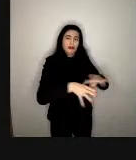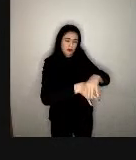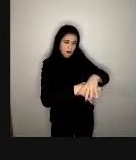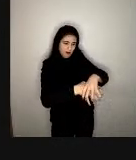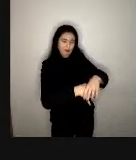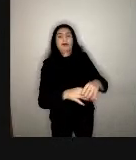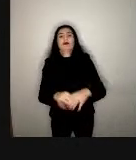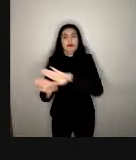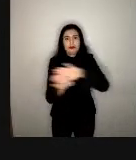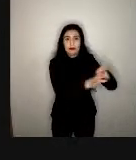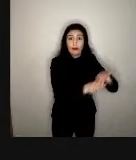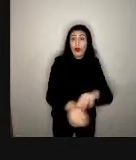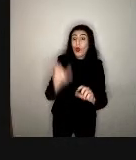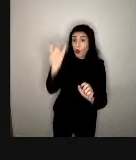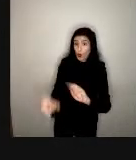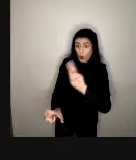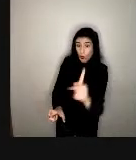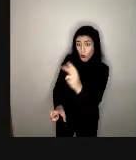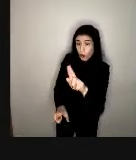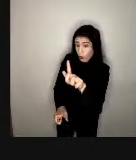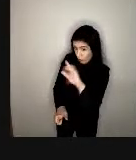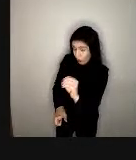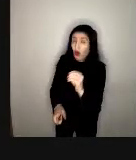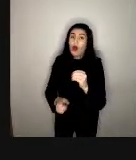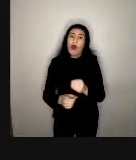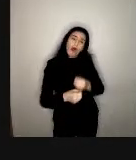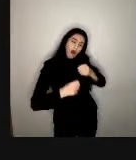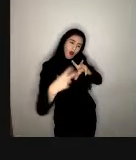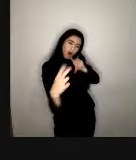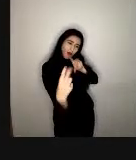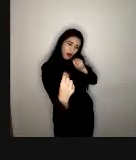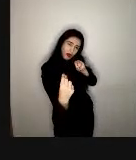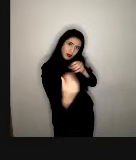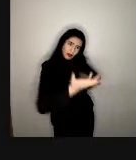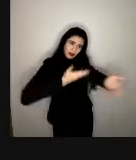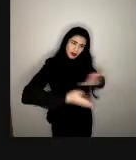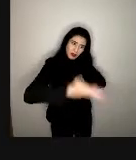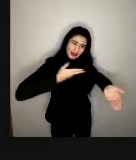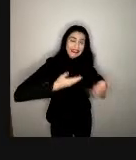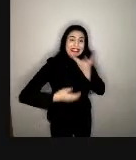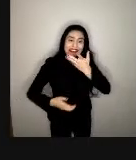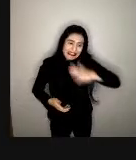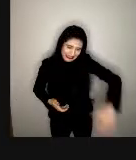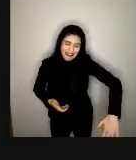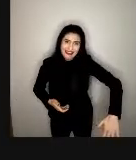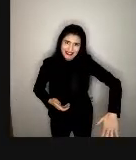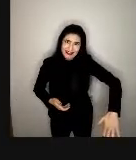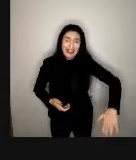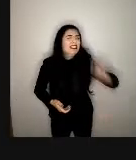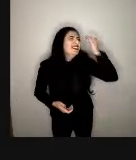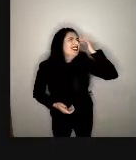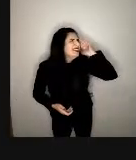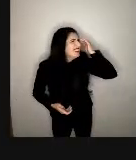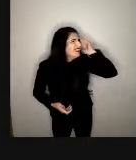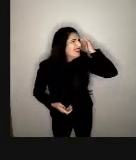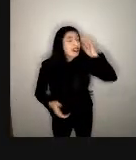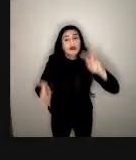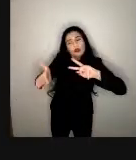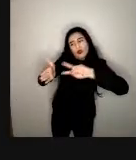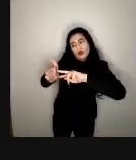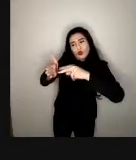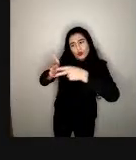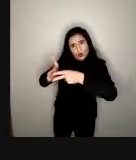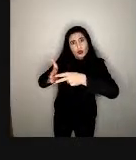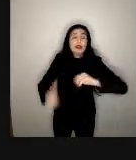está falando com crianças, né? Então, assim, a gente fala na linguagem deles para eles poderem entender a importância